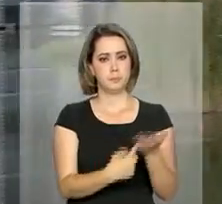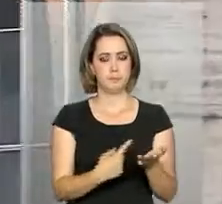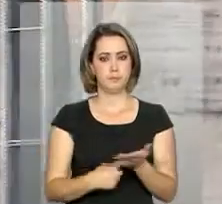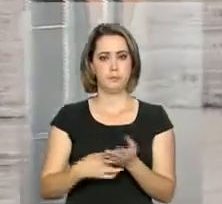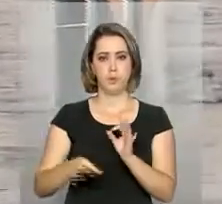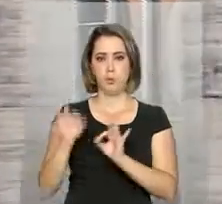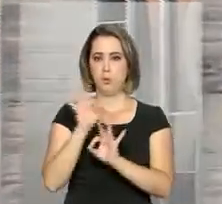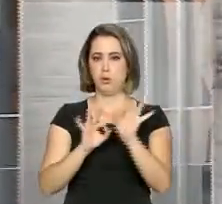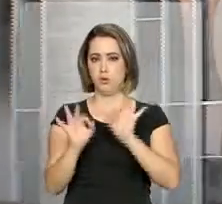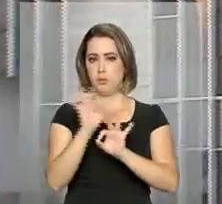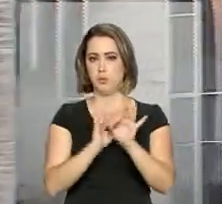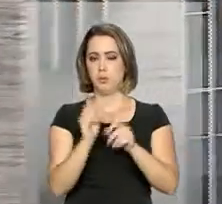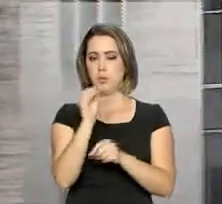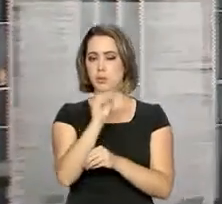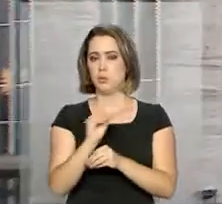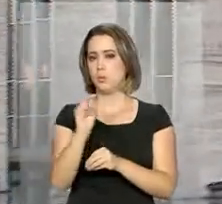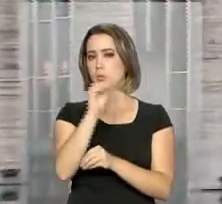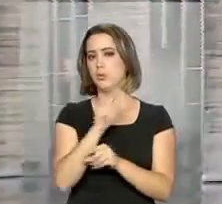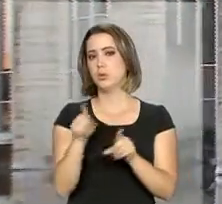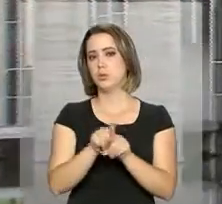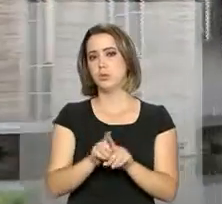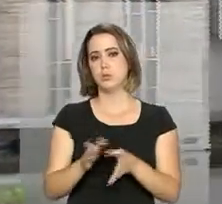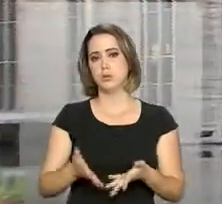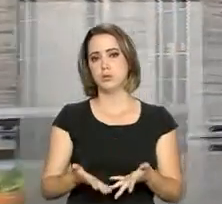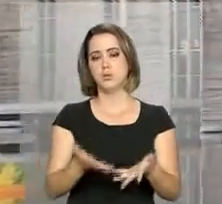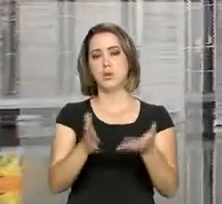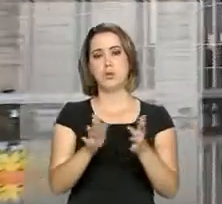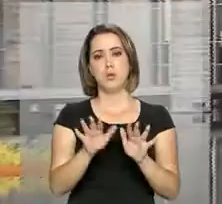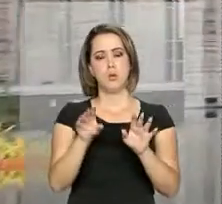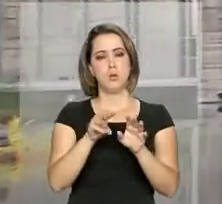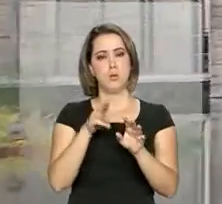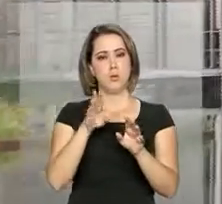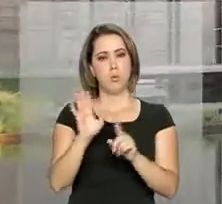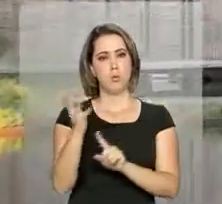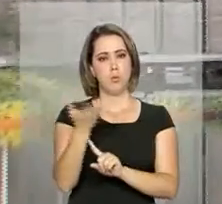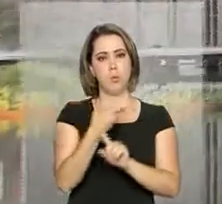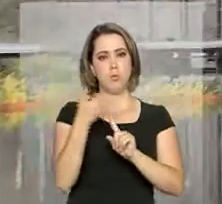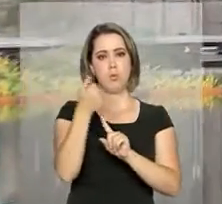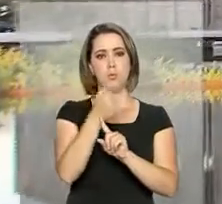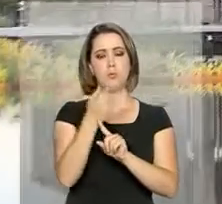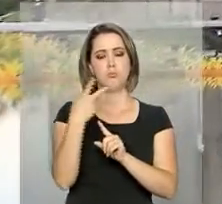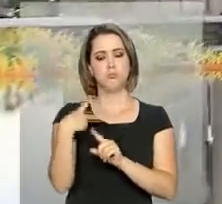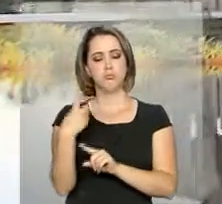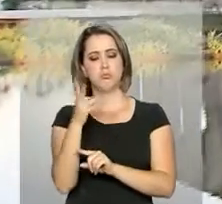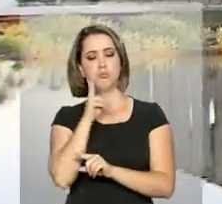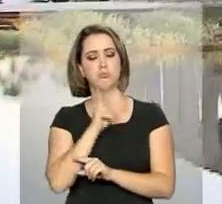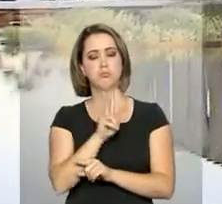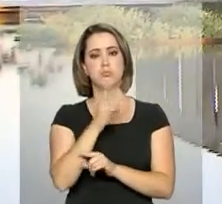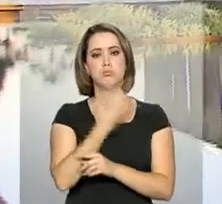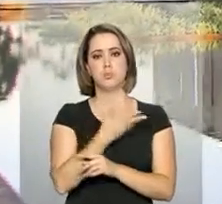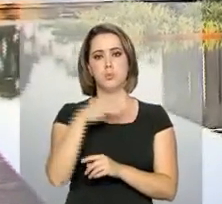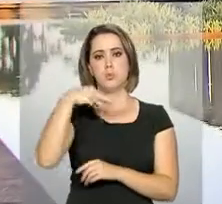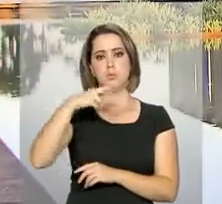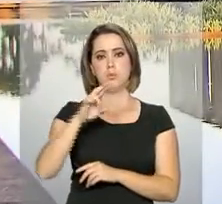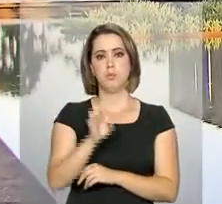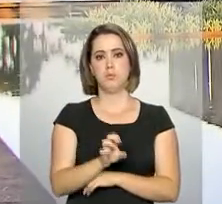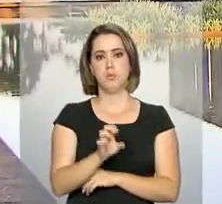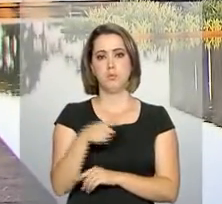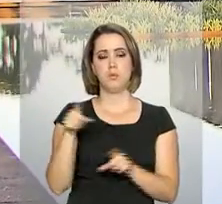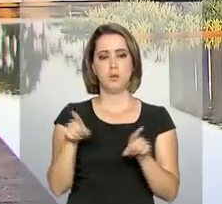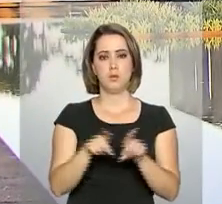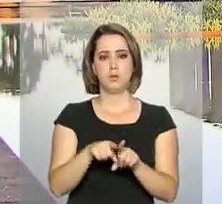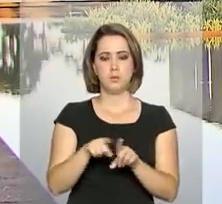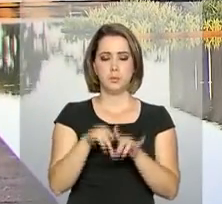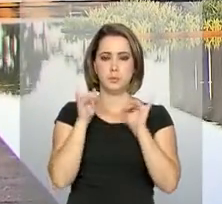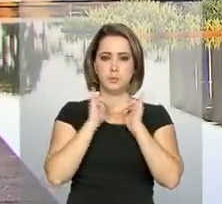a preservação e valorização do patrimônio artístico e do design do Ministério das Relações Exteriores. Também